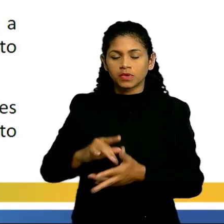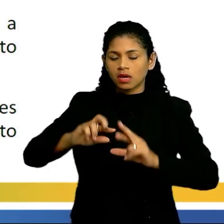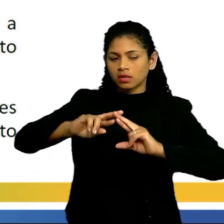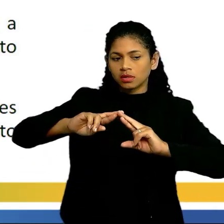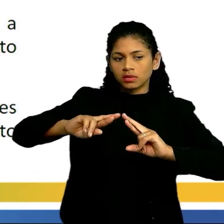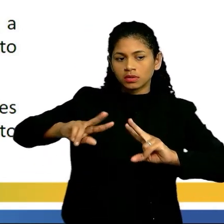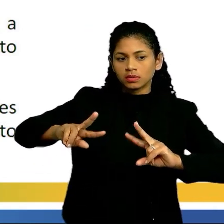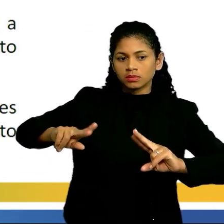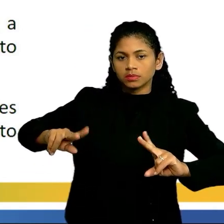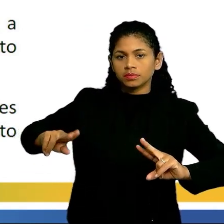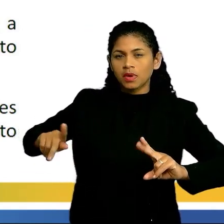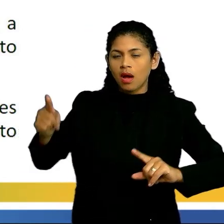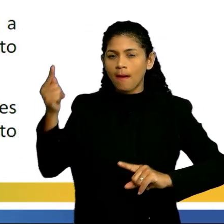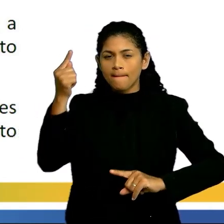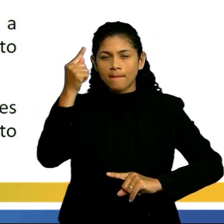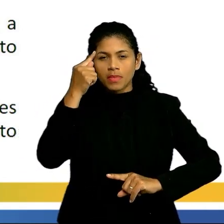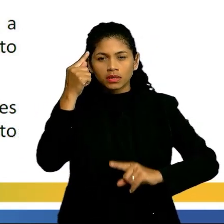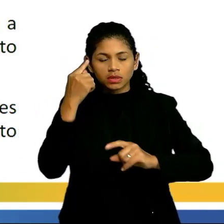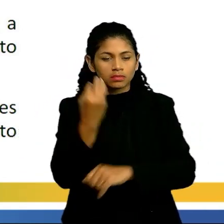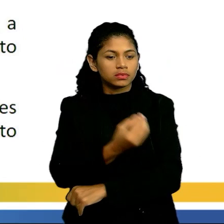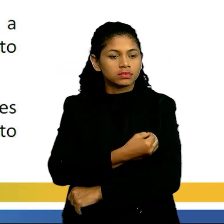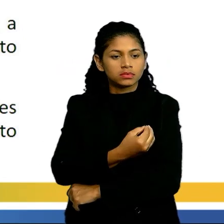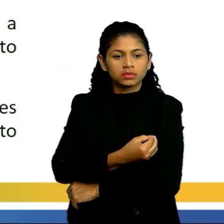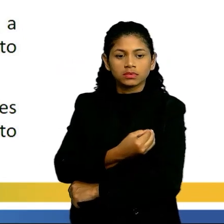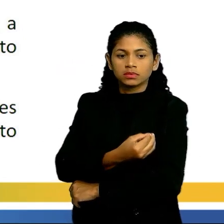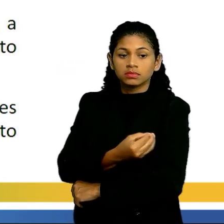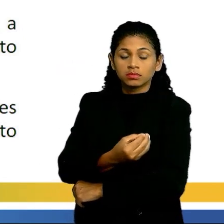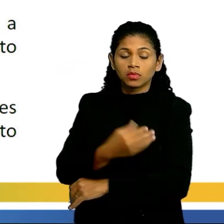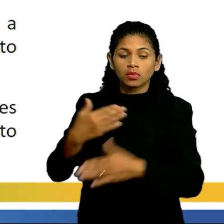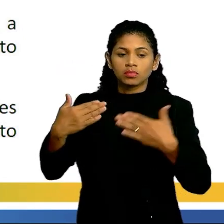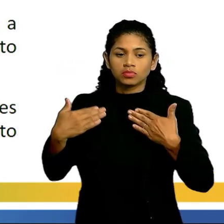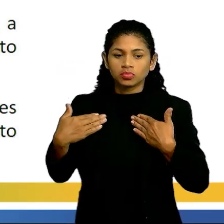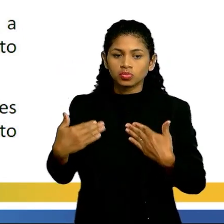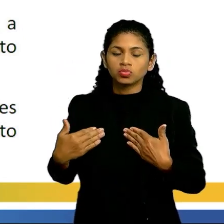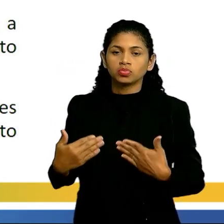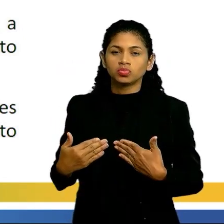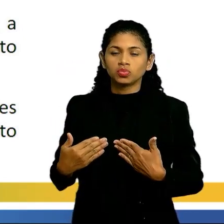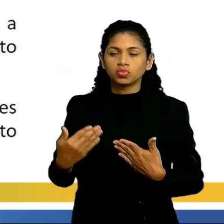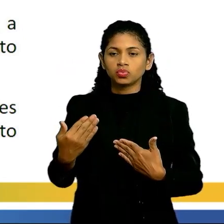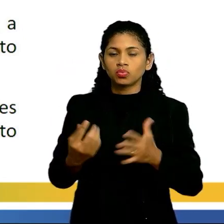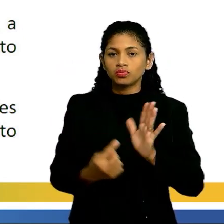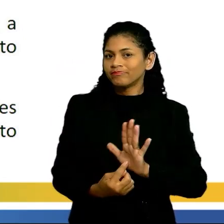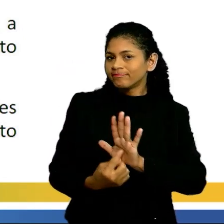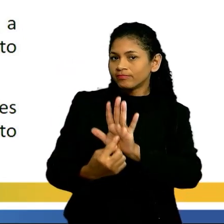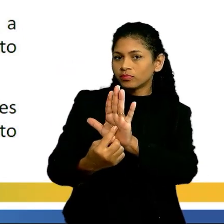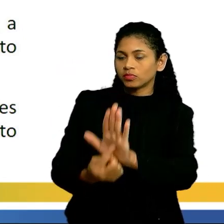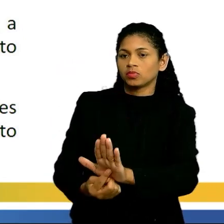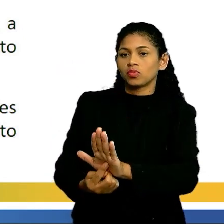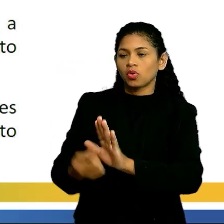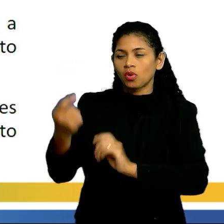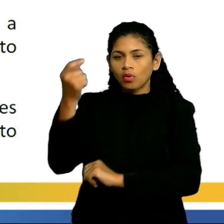entre pensamento e vida, posto que o corpo expressa o intelecto do indivíduo.